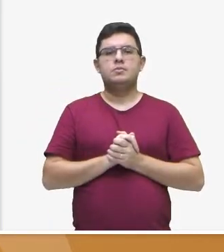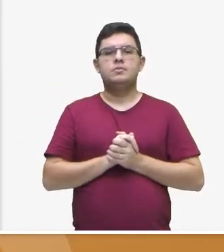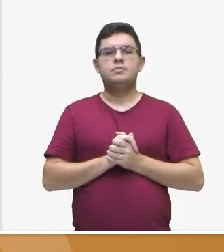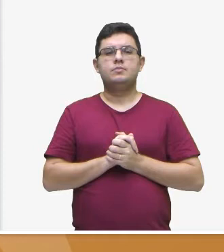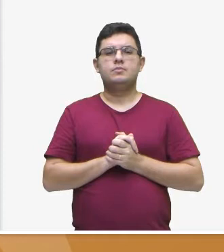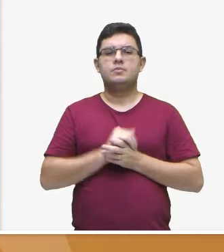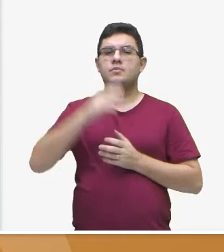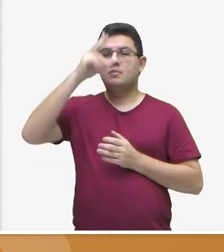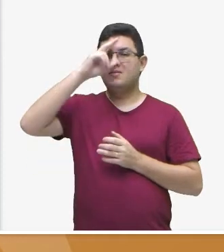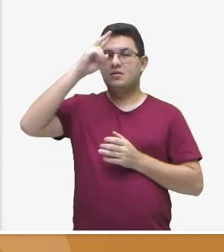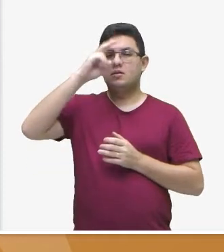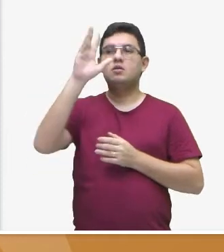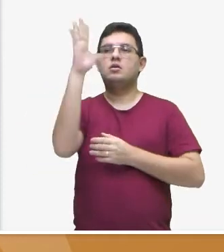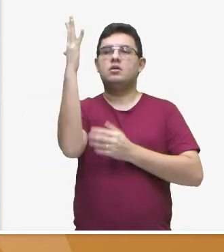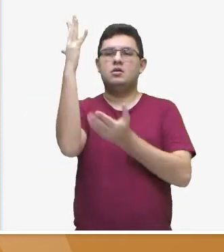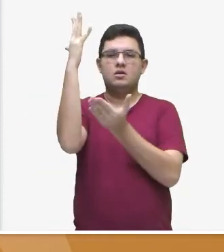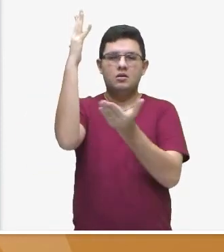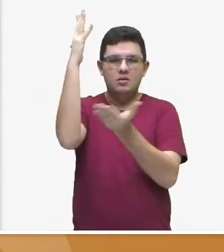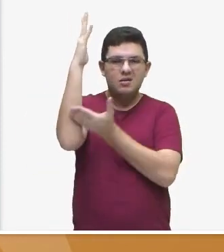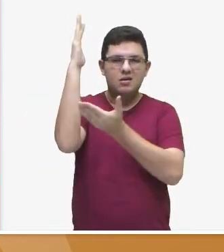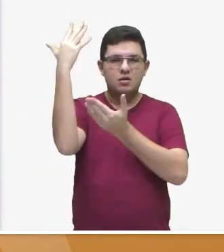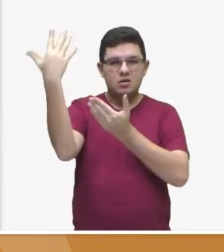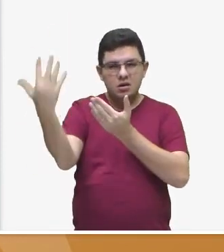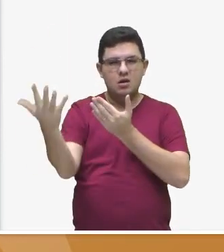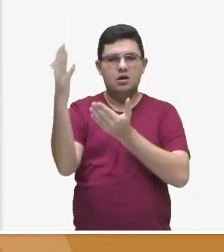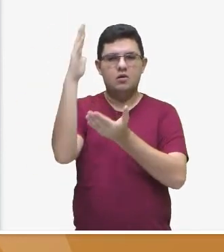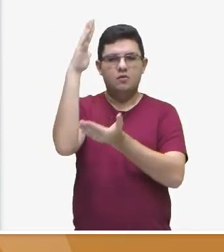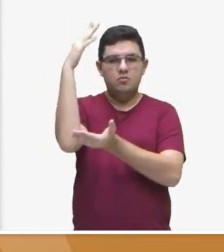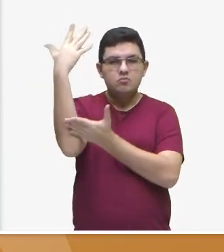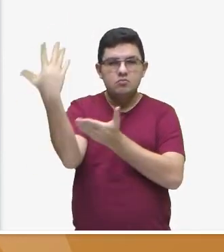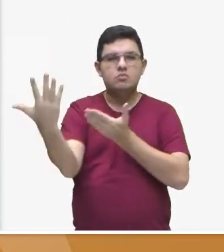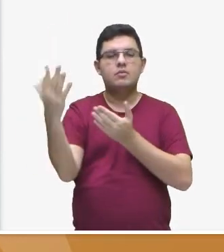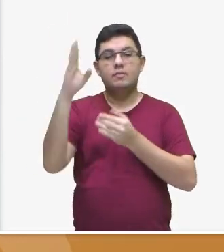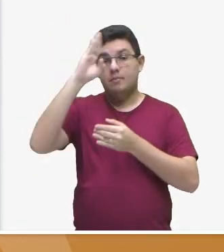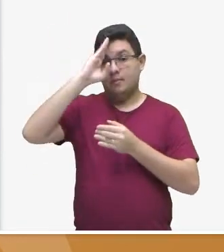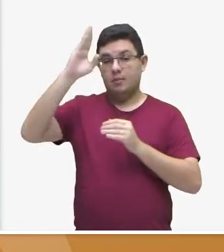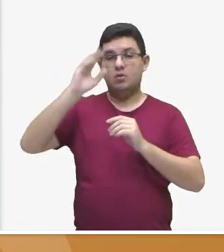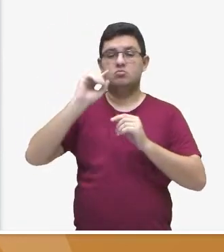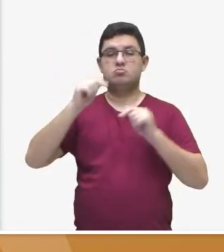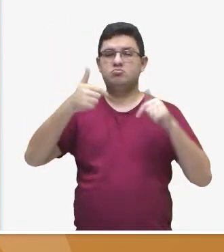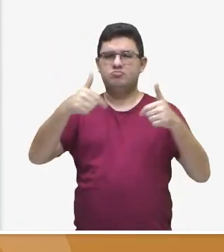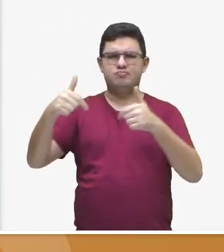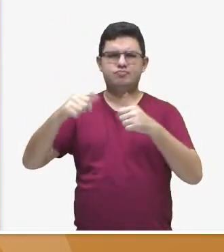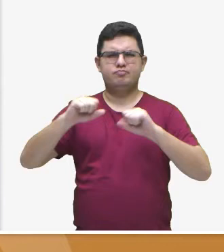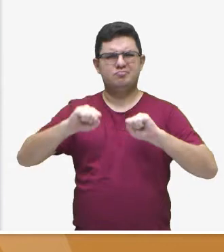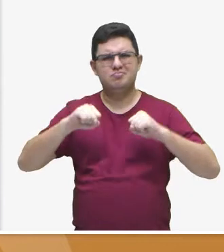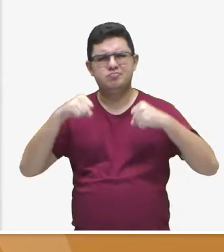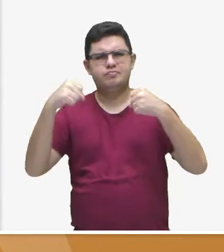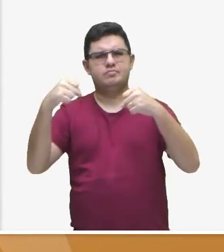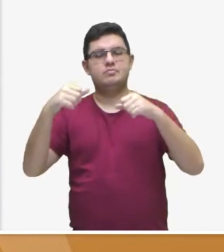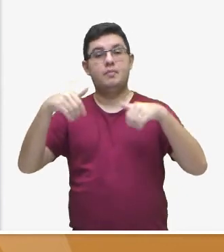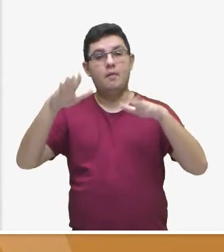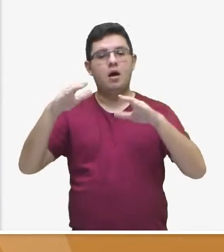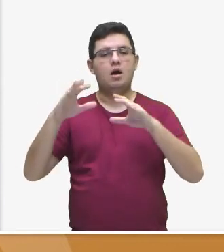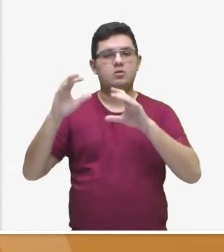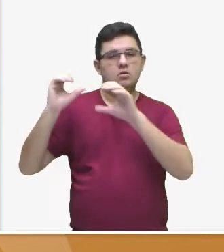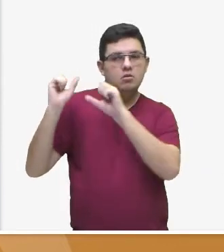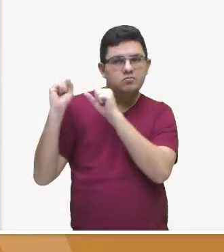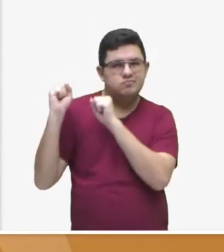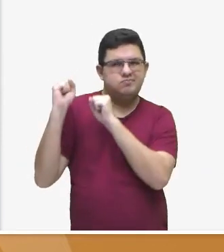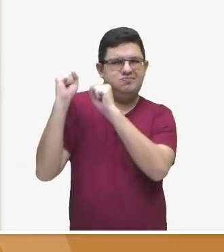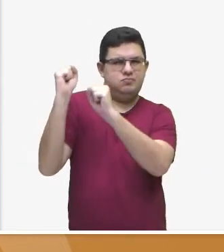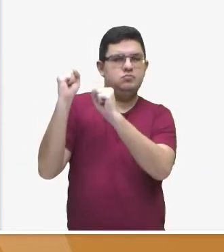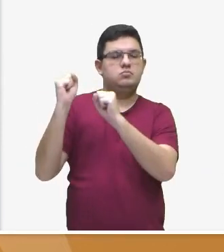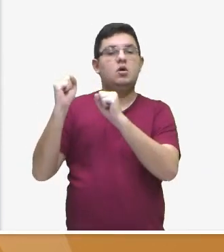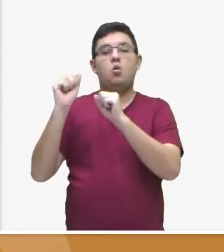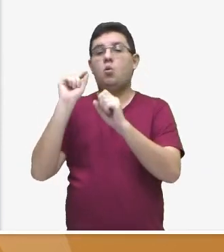derrubada da madeira, né, do pau-brasil, principalmente no começo, no primeiro momento, né, e carregar toda essa madeira